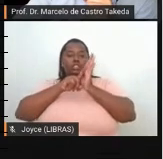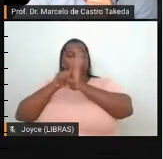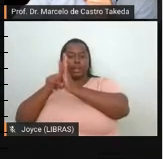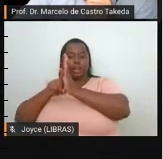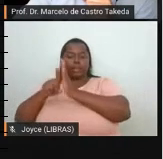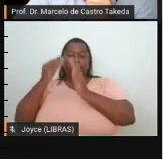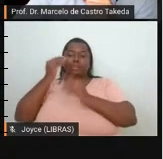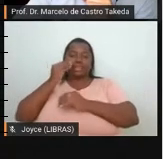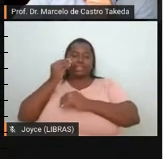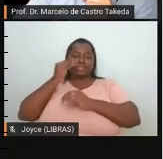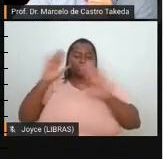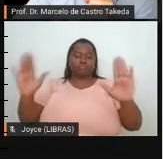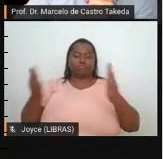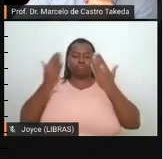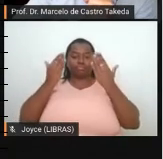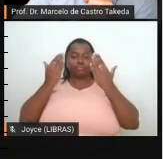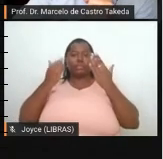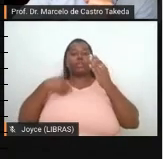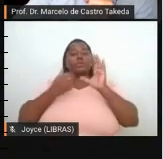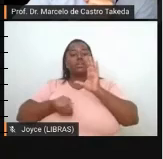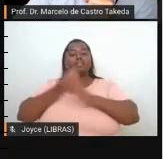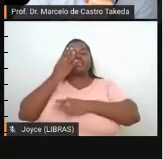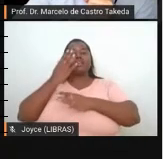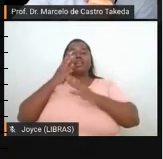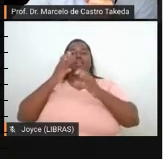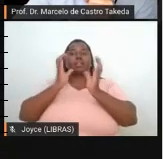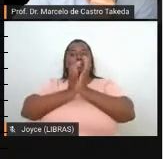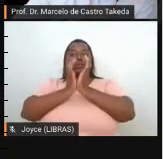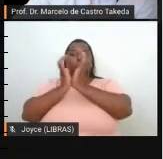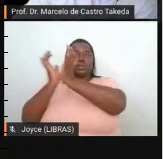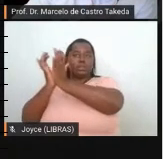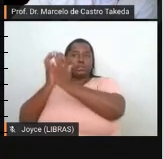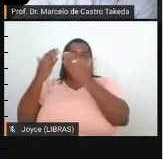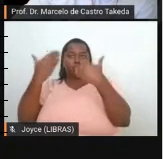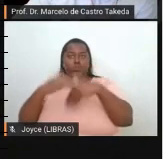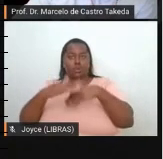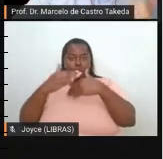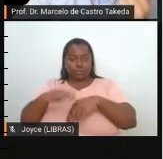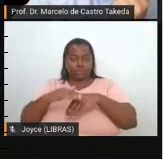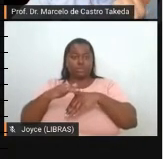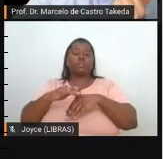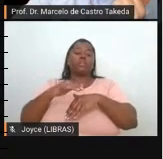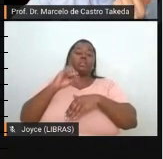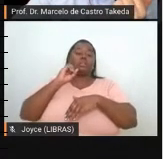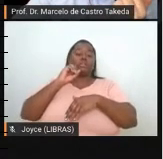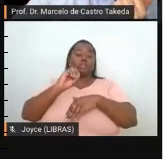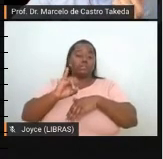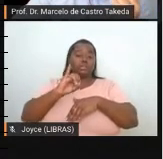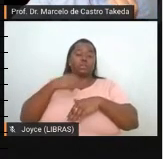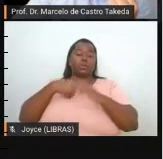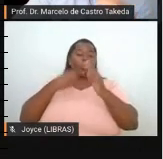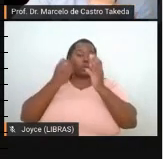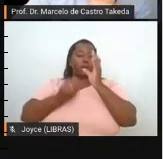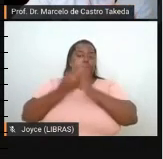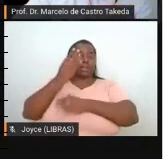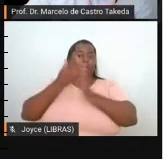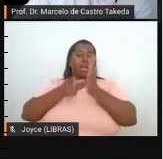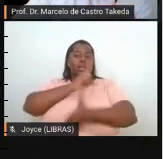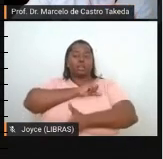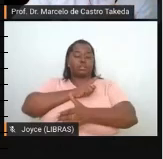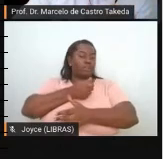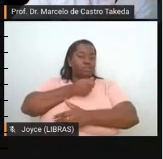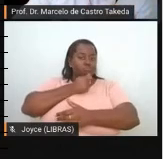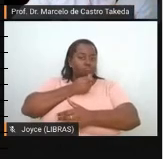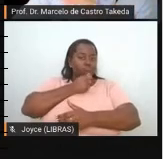uma categoria de provas. Então, para adicionar uma categoria aqui, se eu não criei antes, adicionar categoria